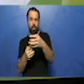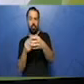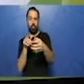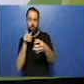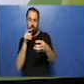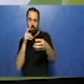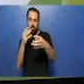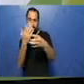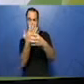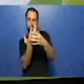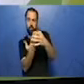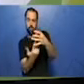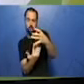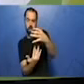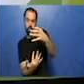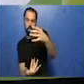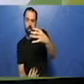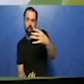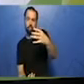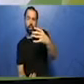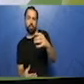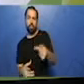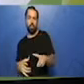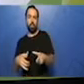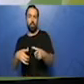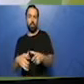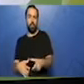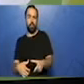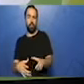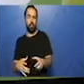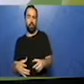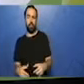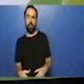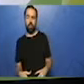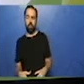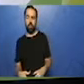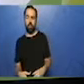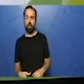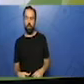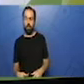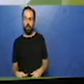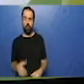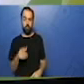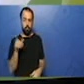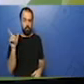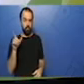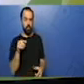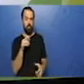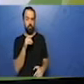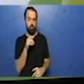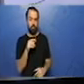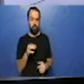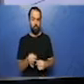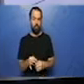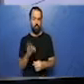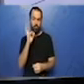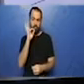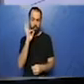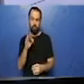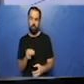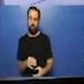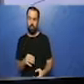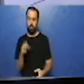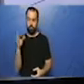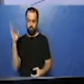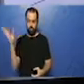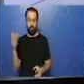passada, né, por esse filtro e contida num recipiente. Aí nós temos o cafezinho. Nesse modelo aqui, nós